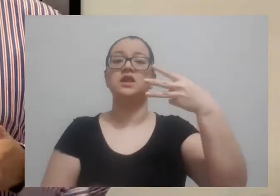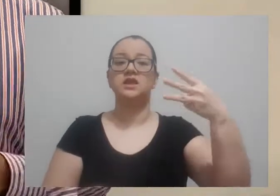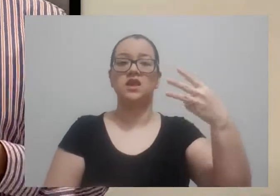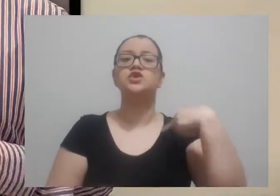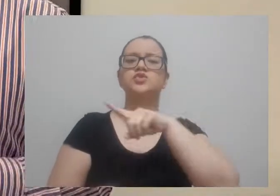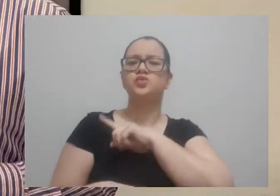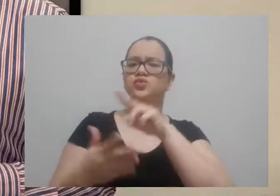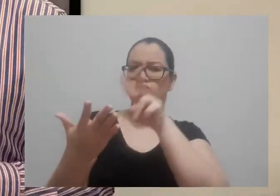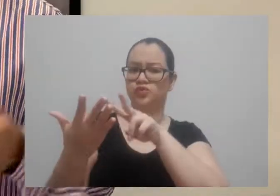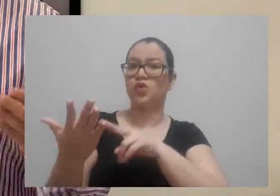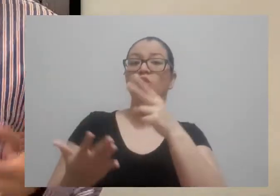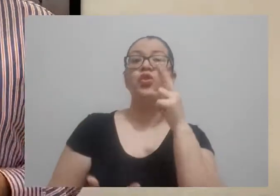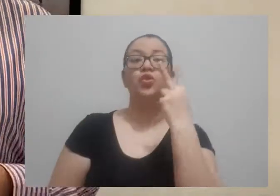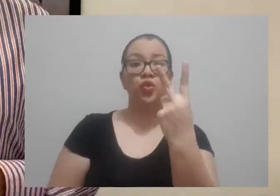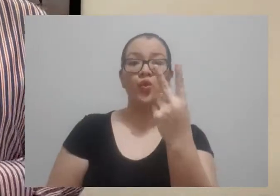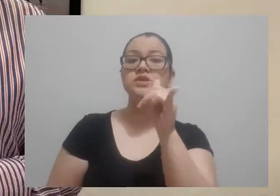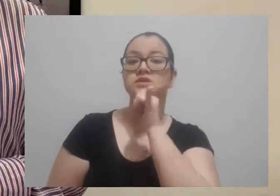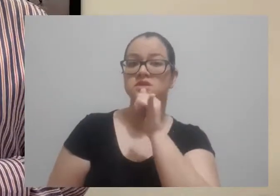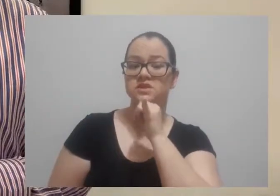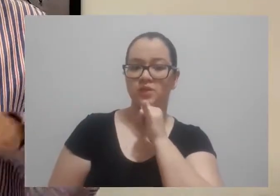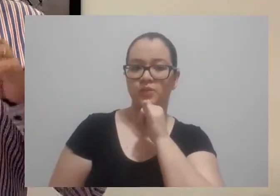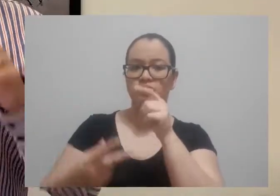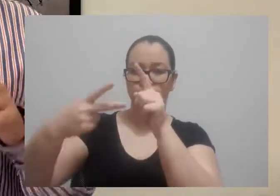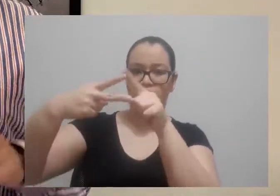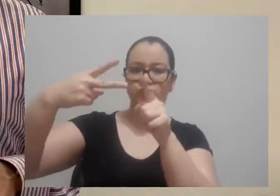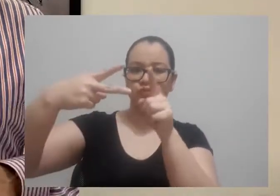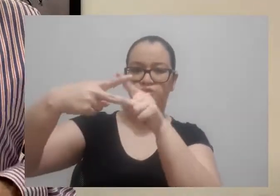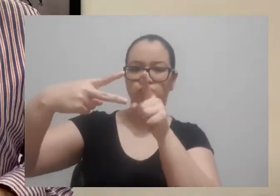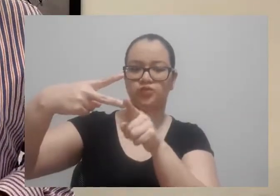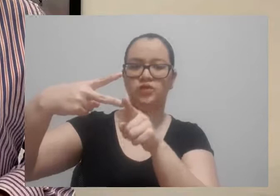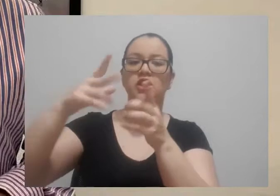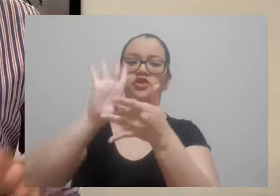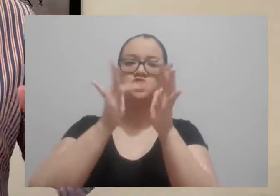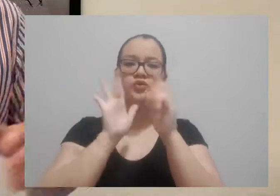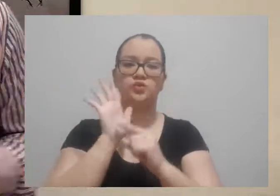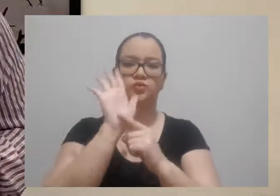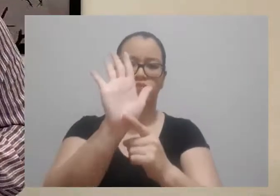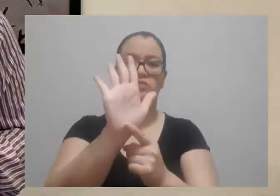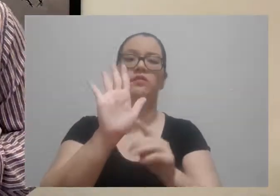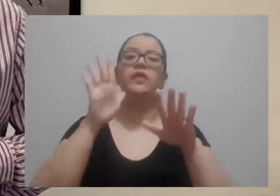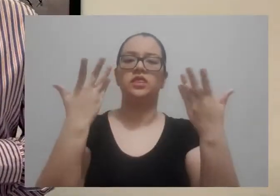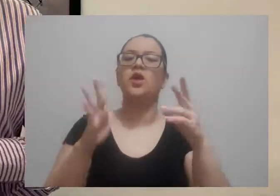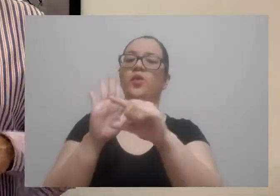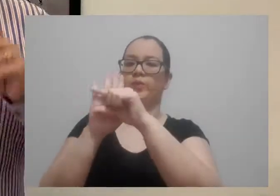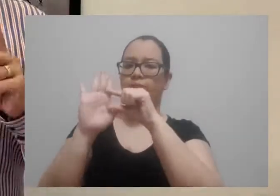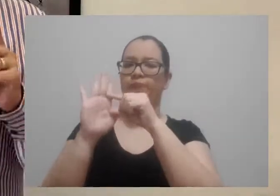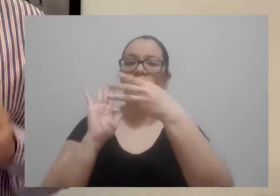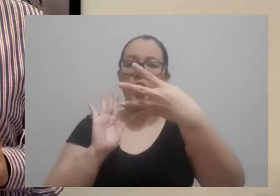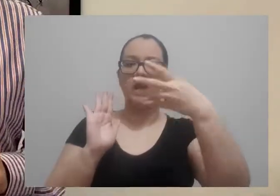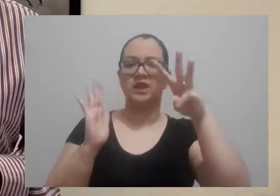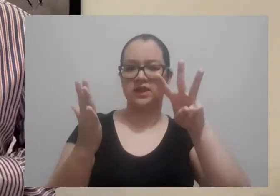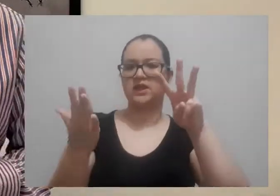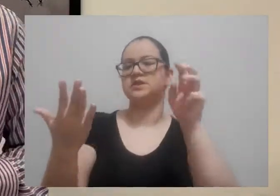duas últimas antíteses que Jesus está apresentando. Versículo 43. Vocês ouviram o que foi dito, ame o